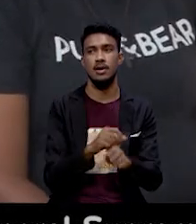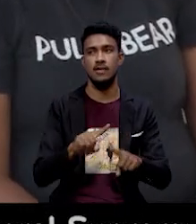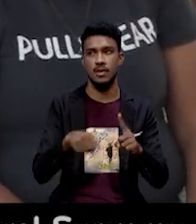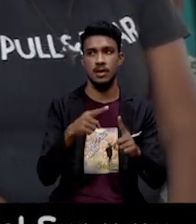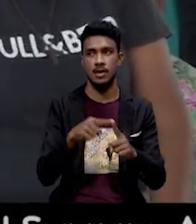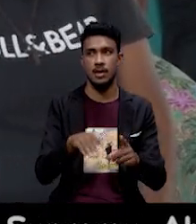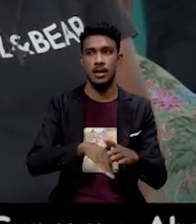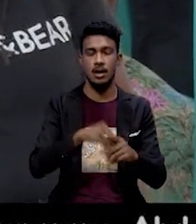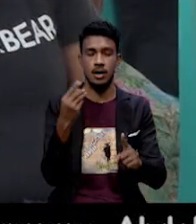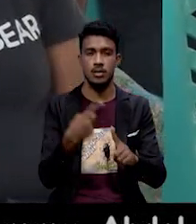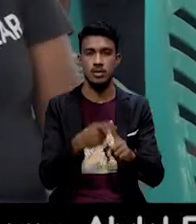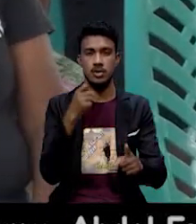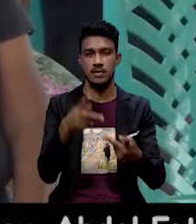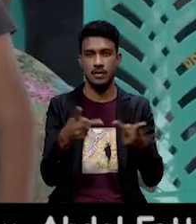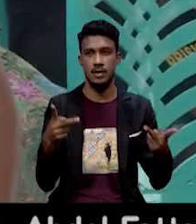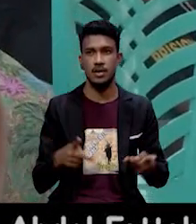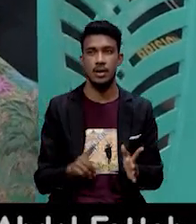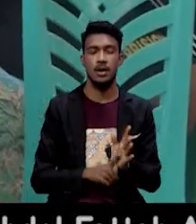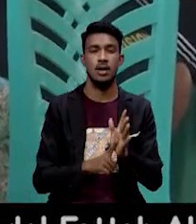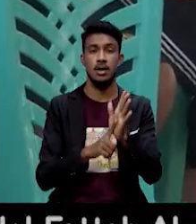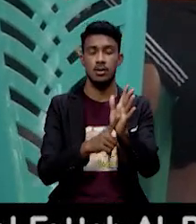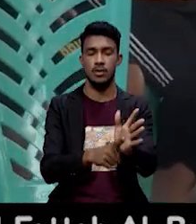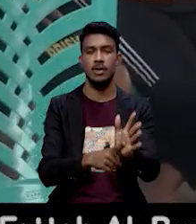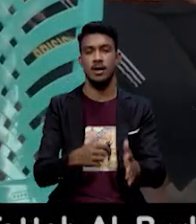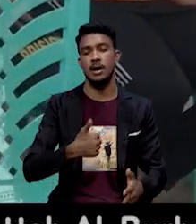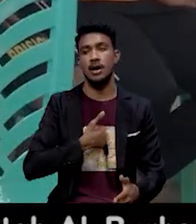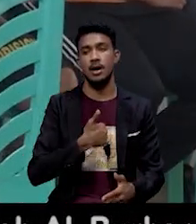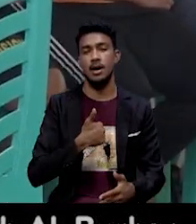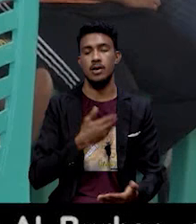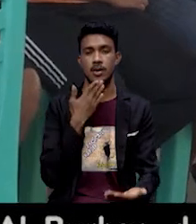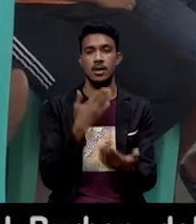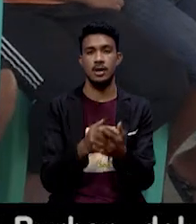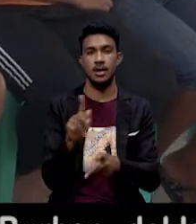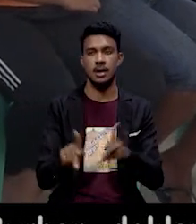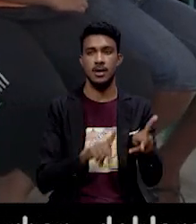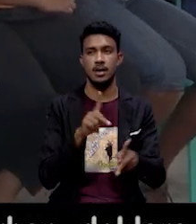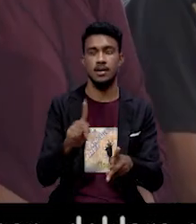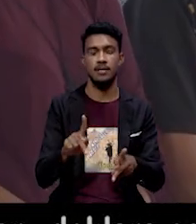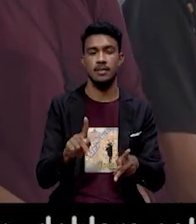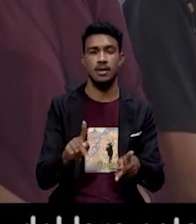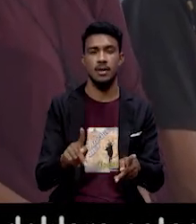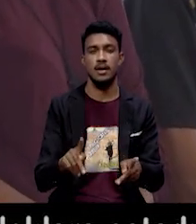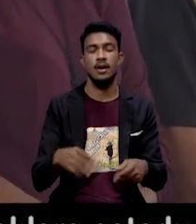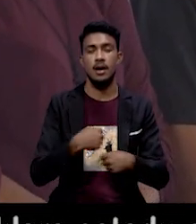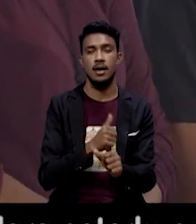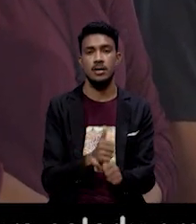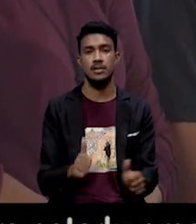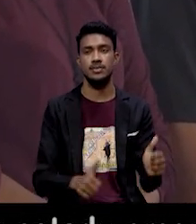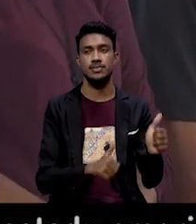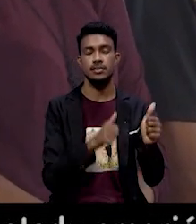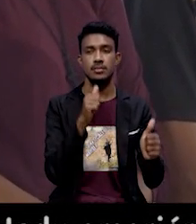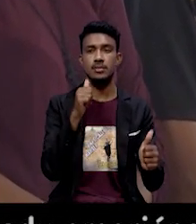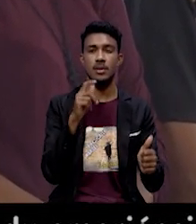russi Fatin ne, aturu fali atitude nebe dia e a sociedade. Chefe de departamento, estabelecimento